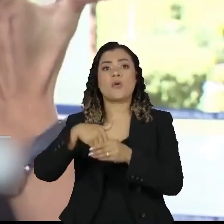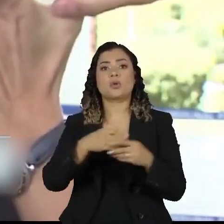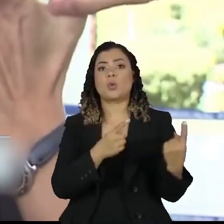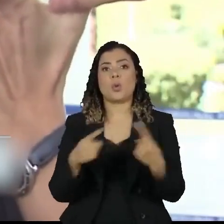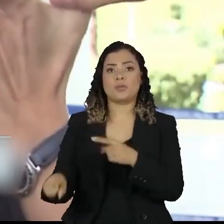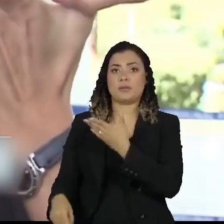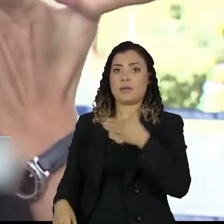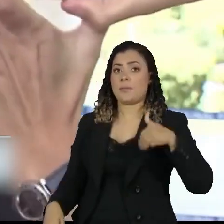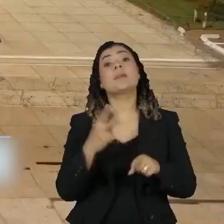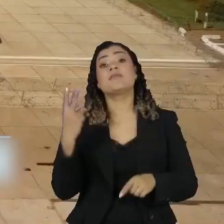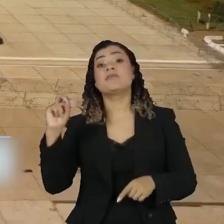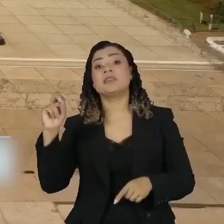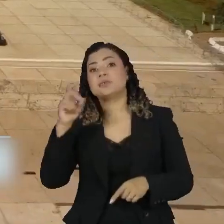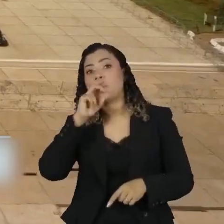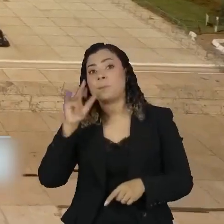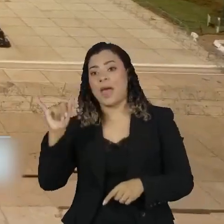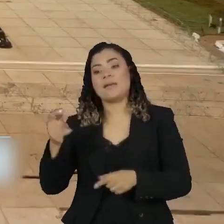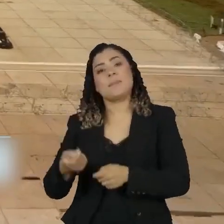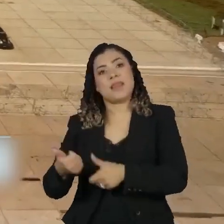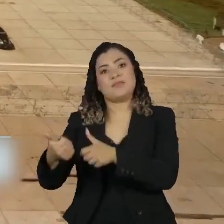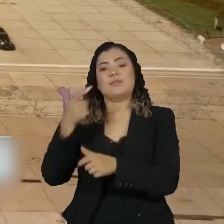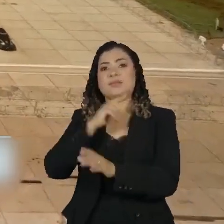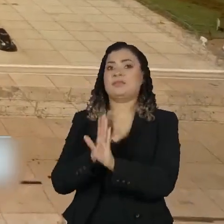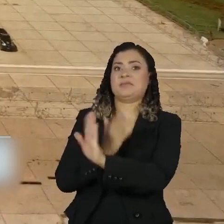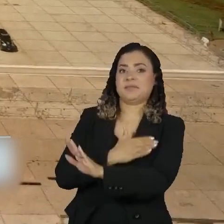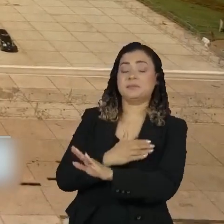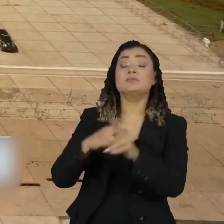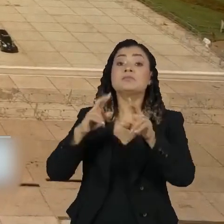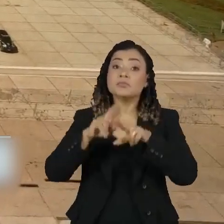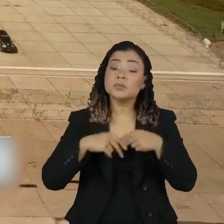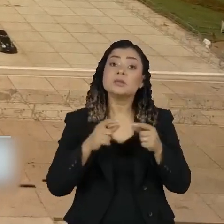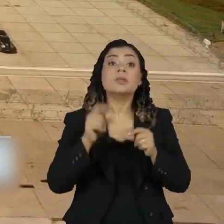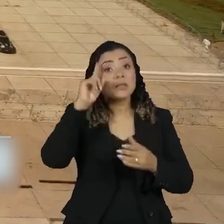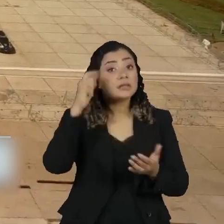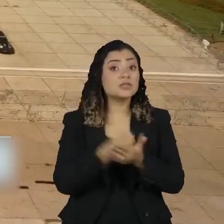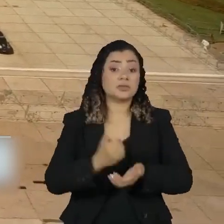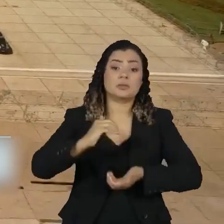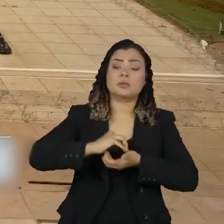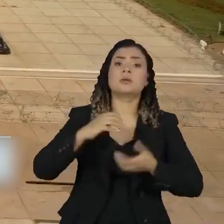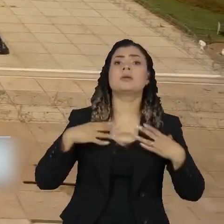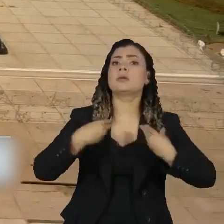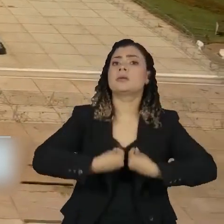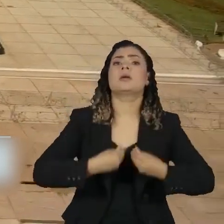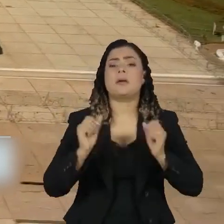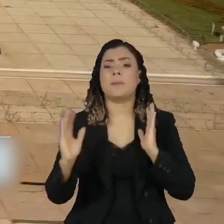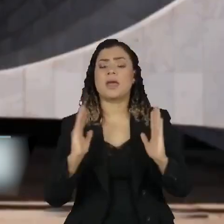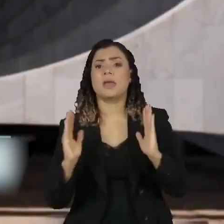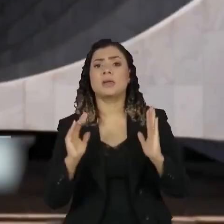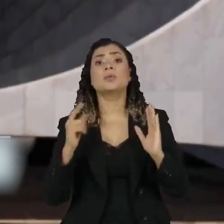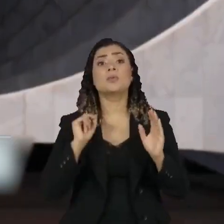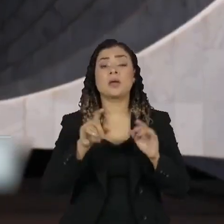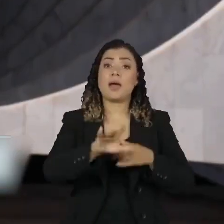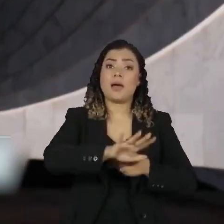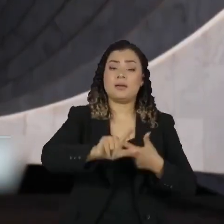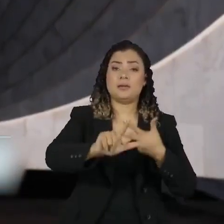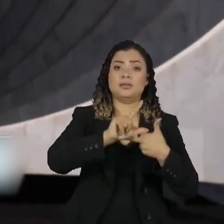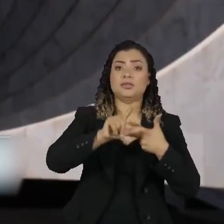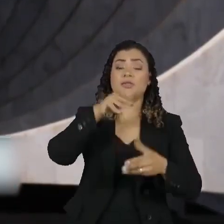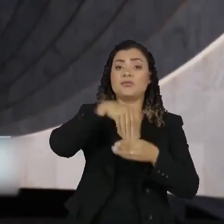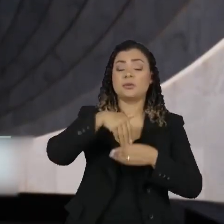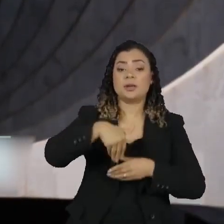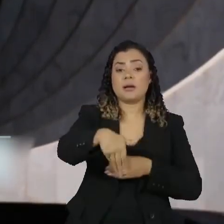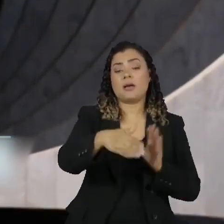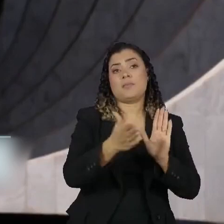do último mês do ano os seguintes processos. A ação que discute se há omissão do Congresso na